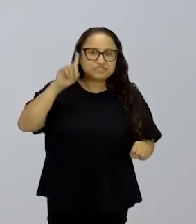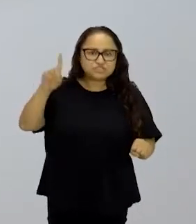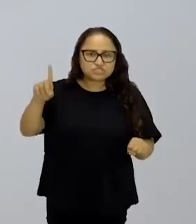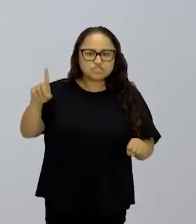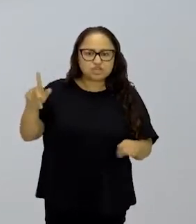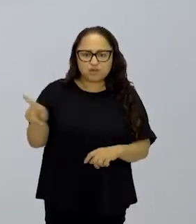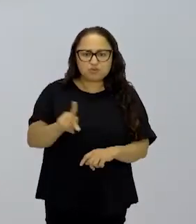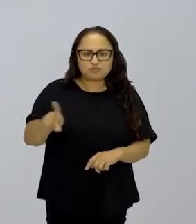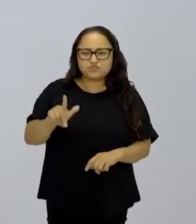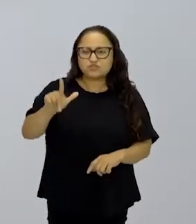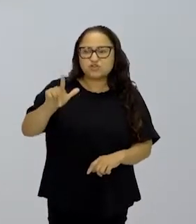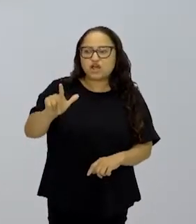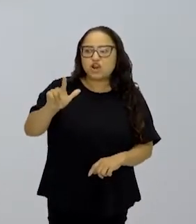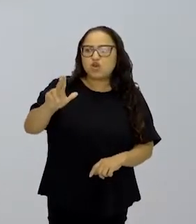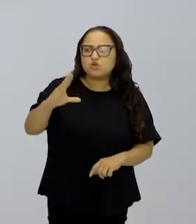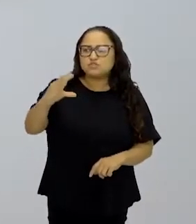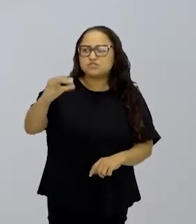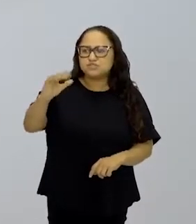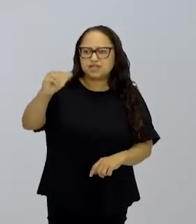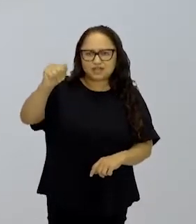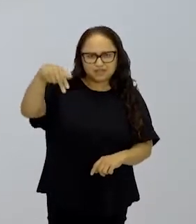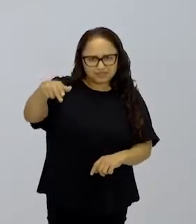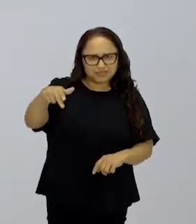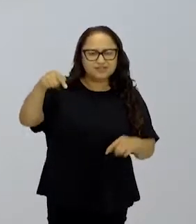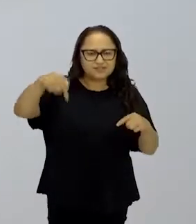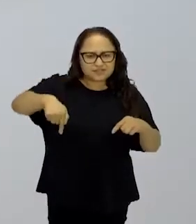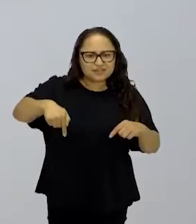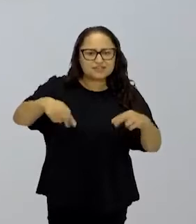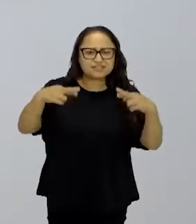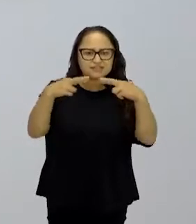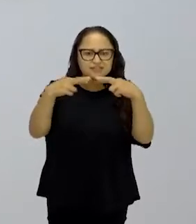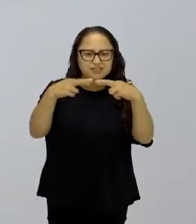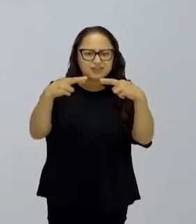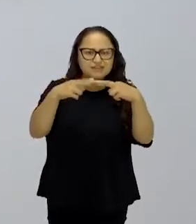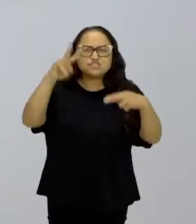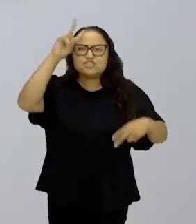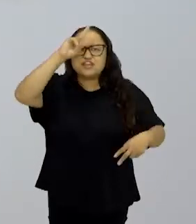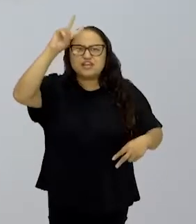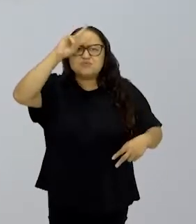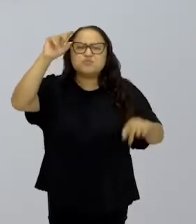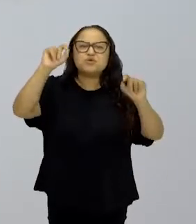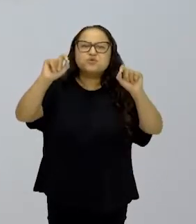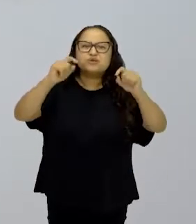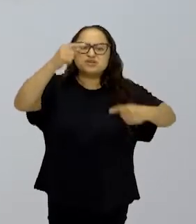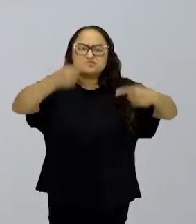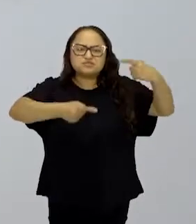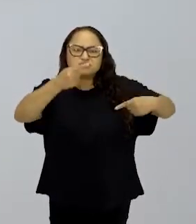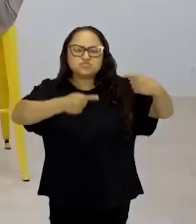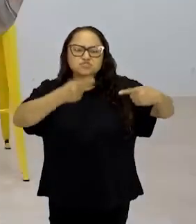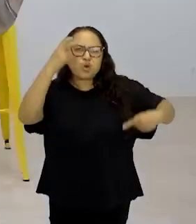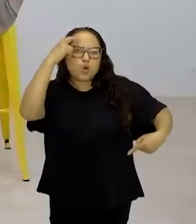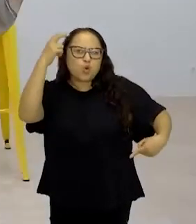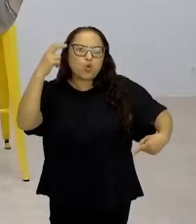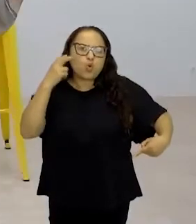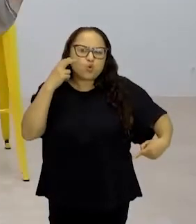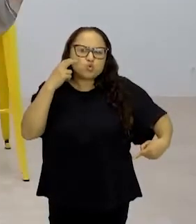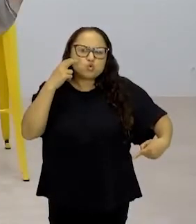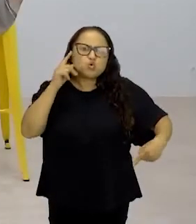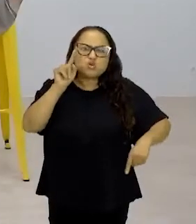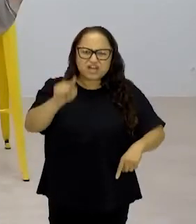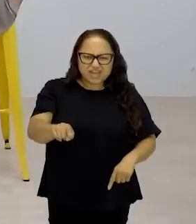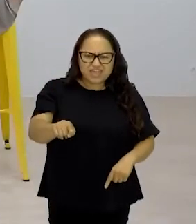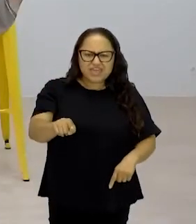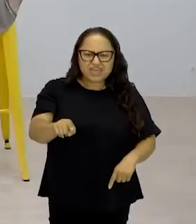a Luciana, que é professora daqui da rede, ela lembrou daquela nossa aula que nós discutimos que cultura, né, é como